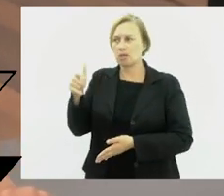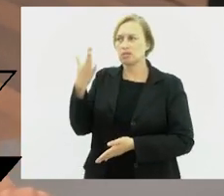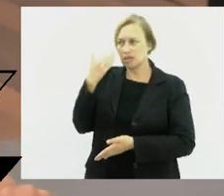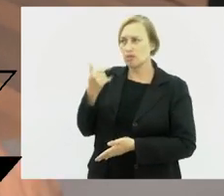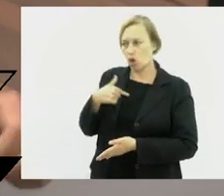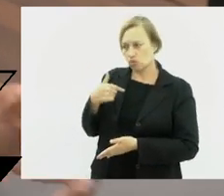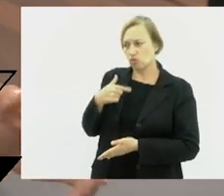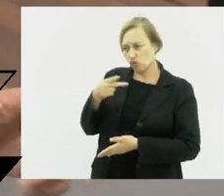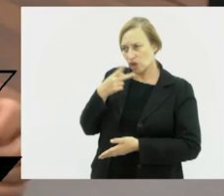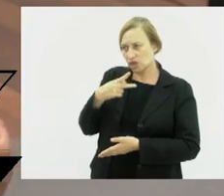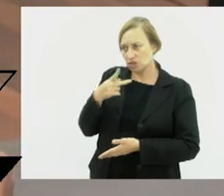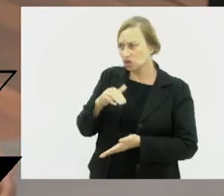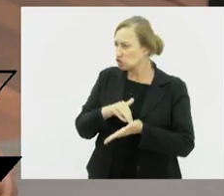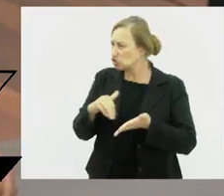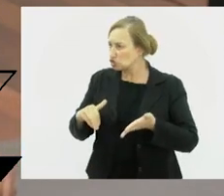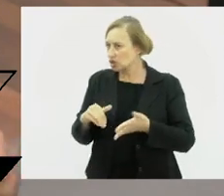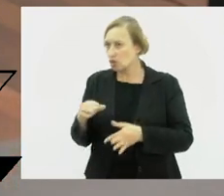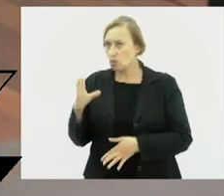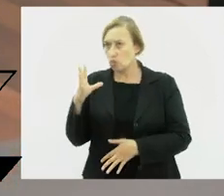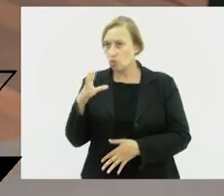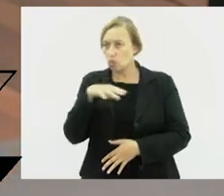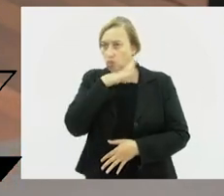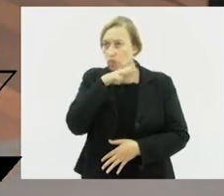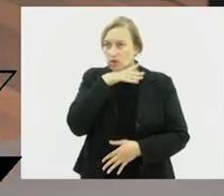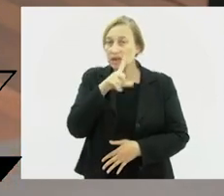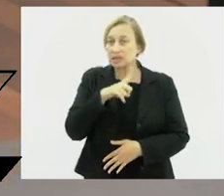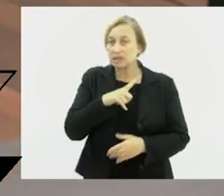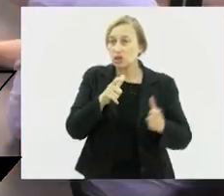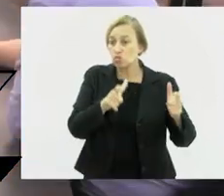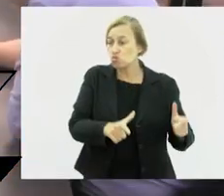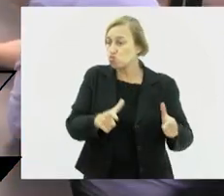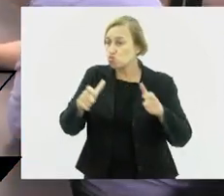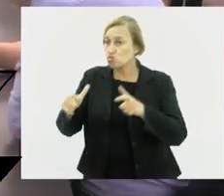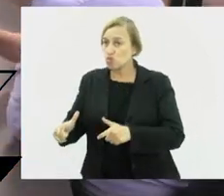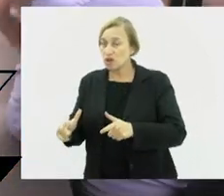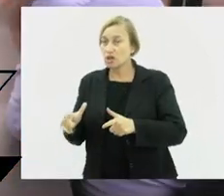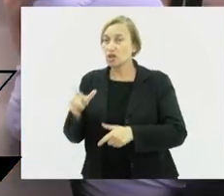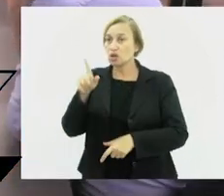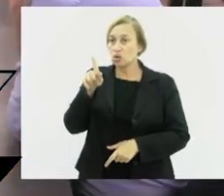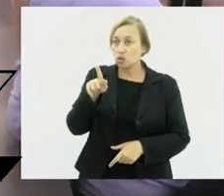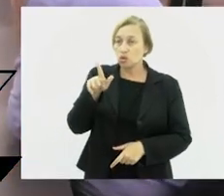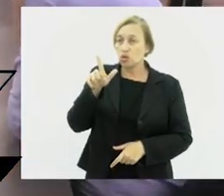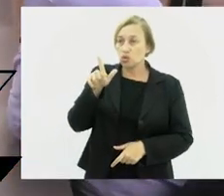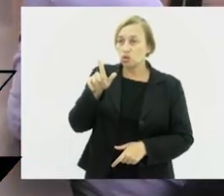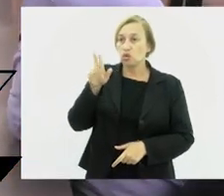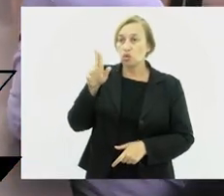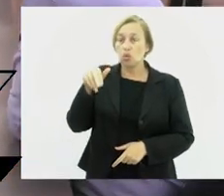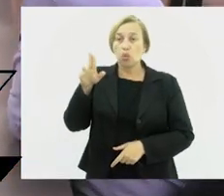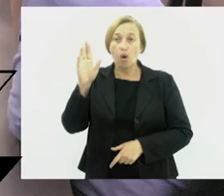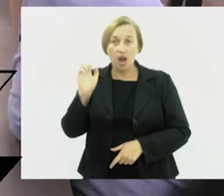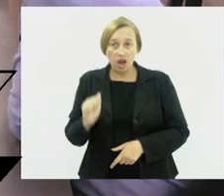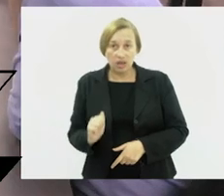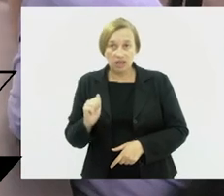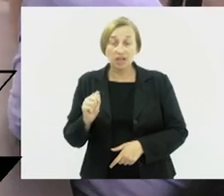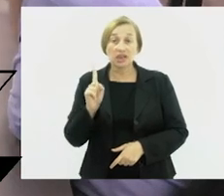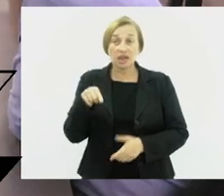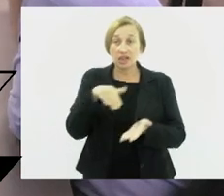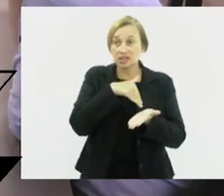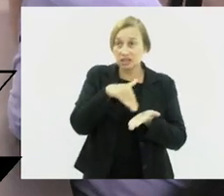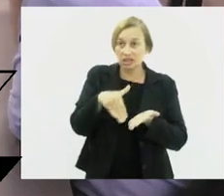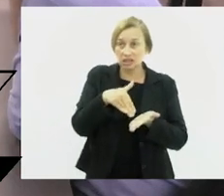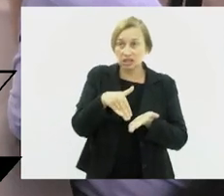falando, retirar animal. Mas tem locais que Luana já não foi, que é a secretária, porque era